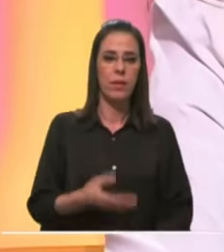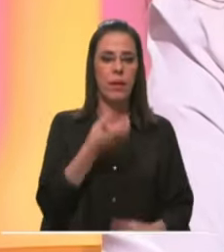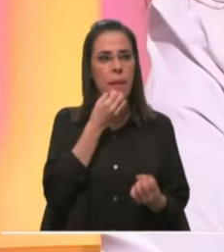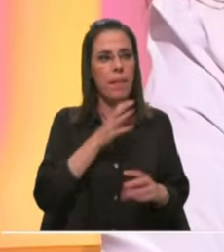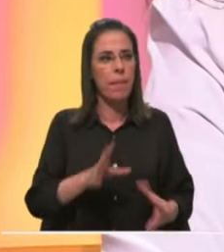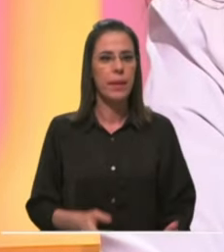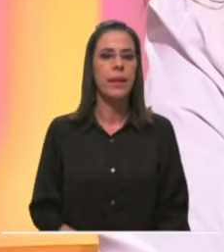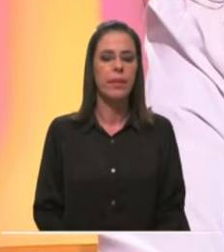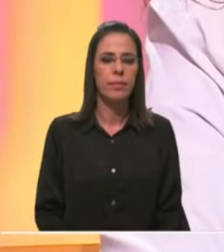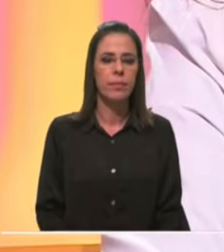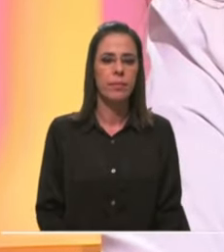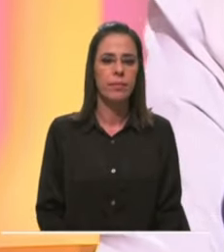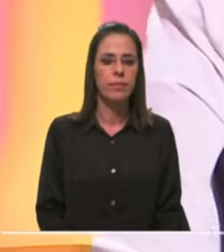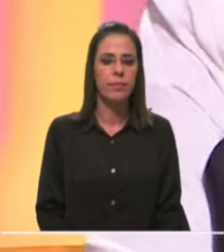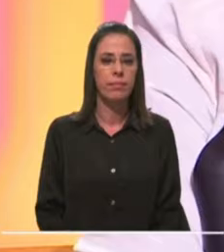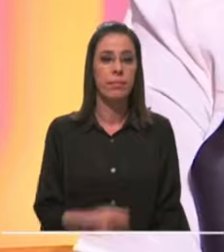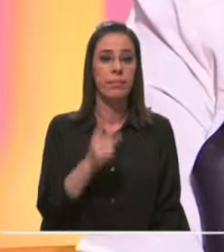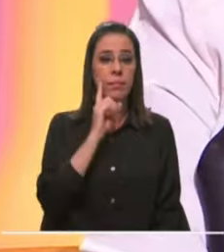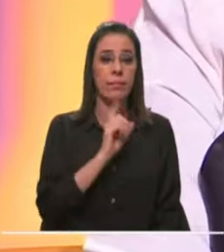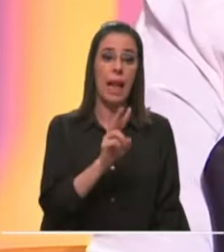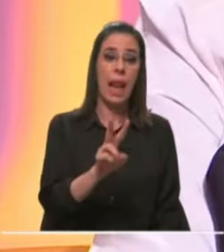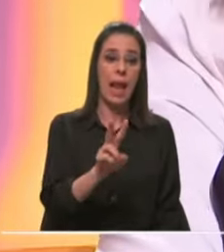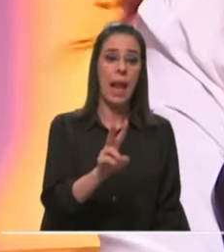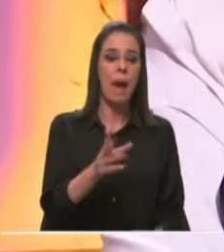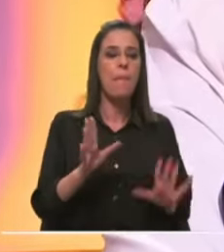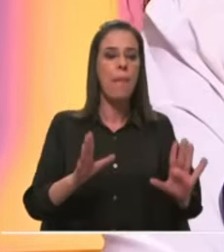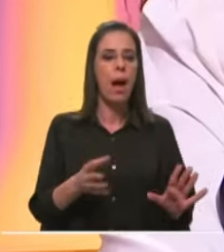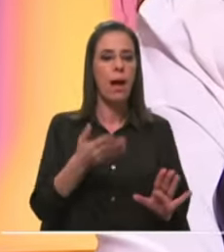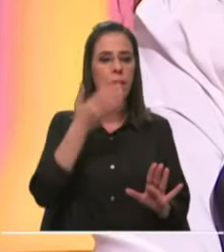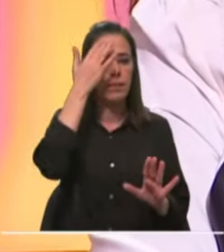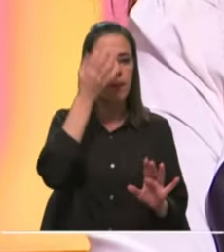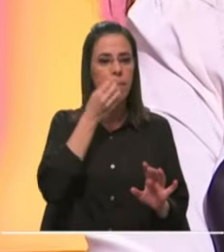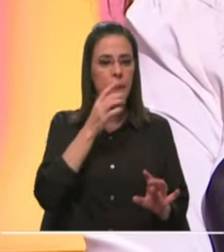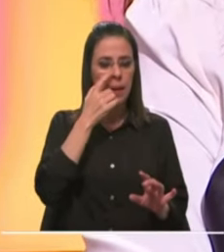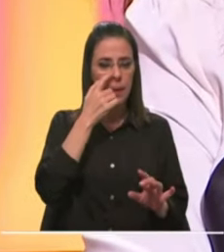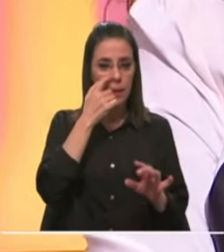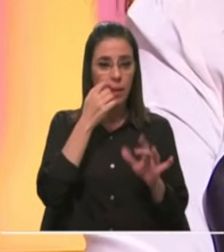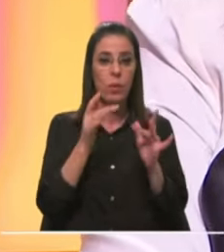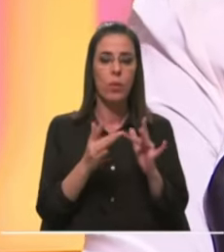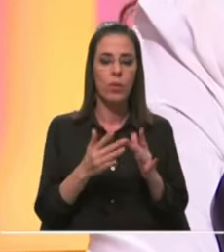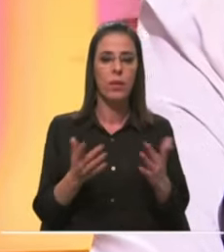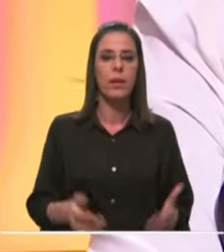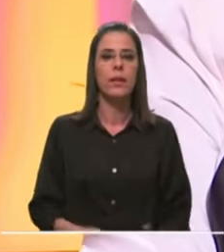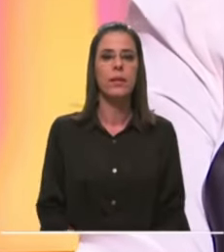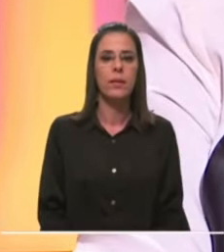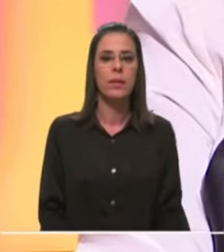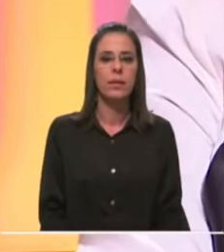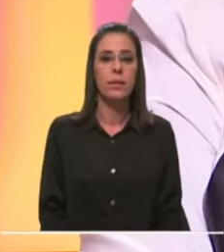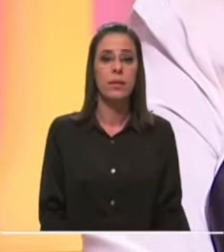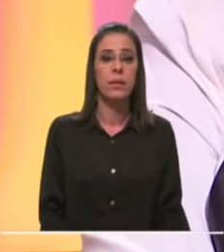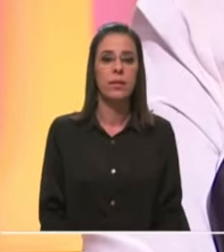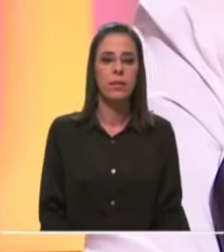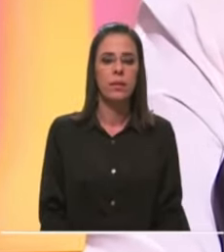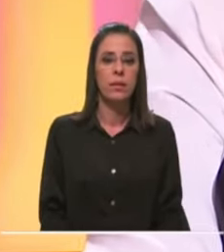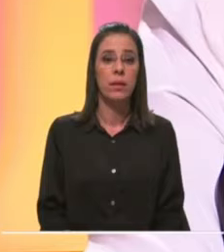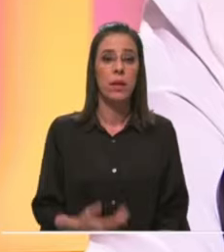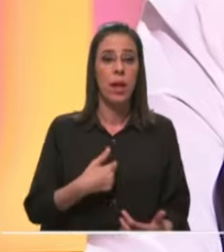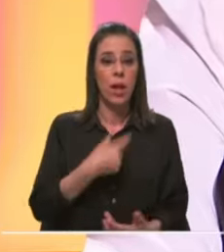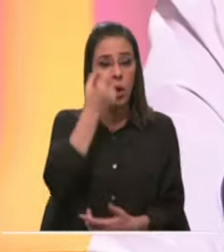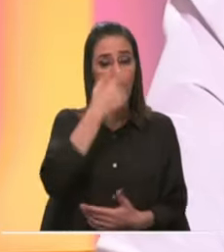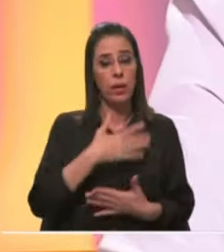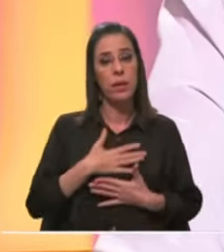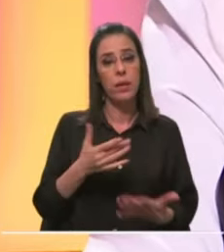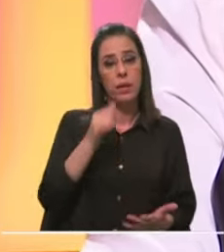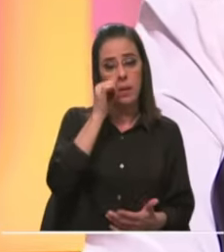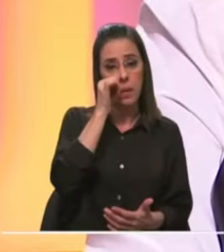perdendo está ali A figura física mas e perdendo o contacto com aquela que é a nossa história